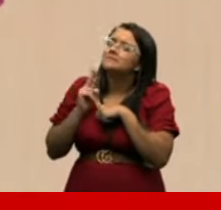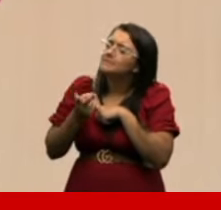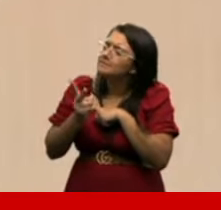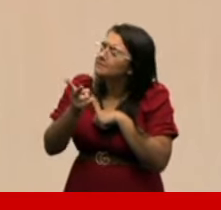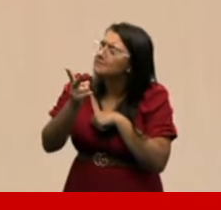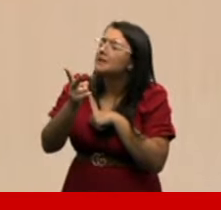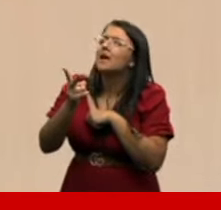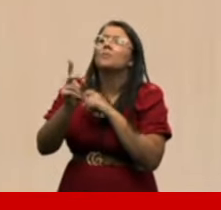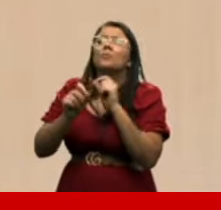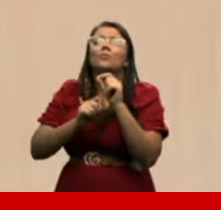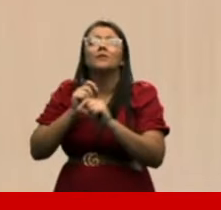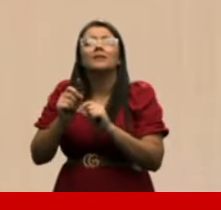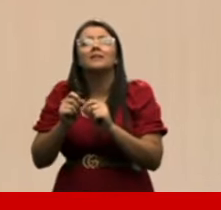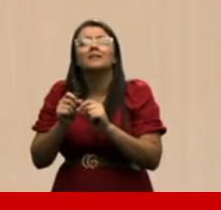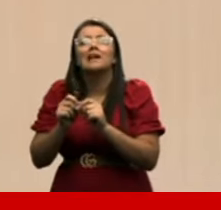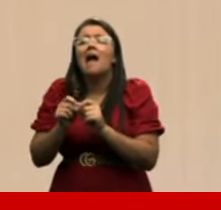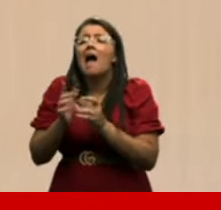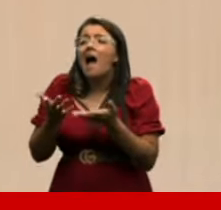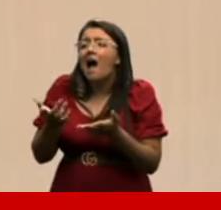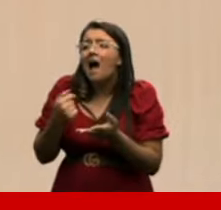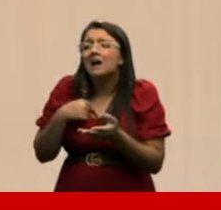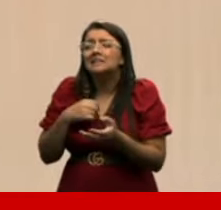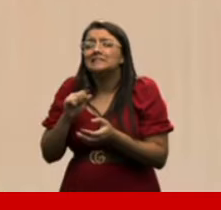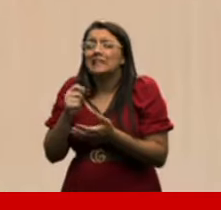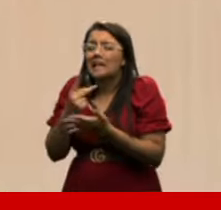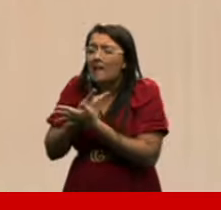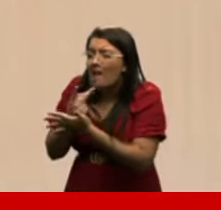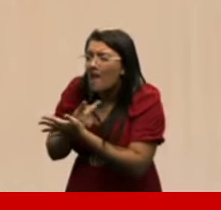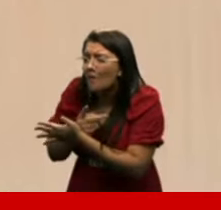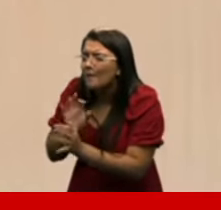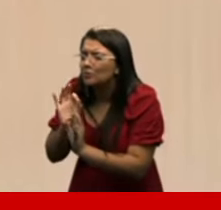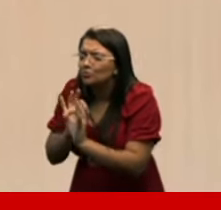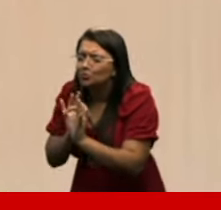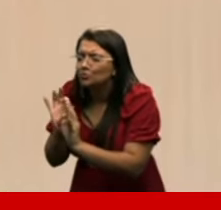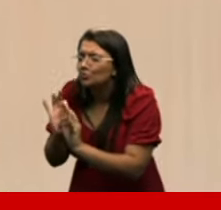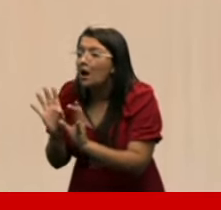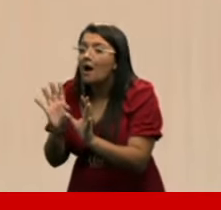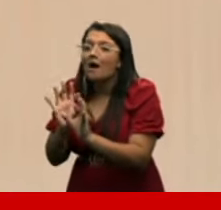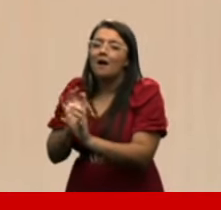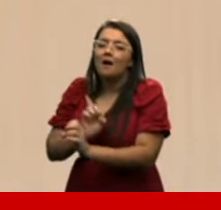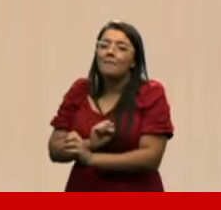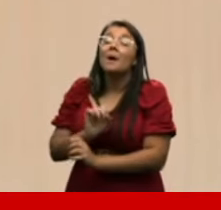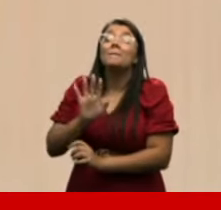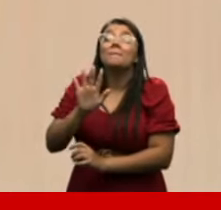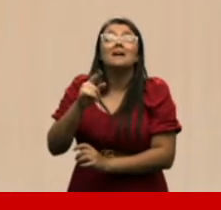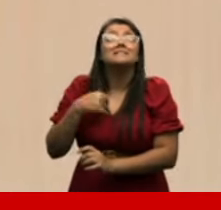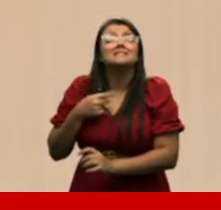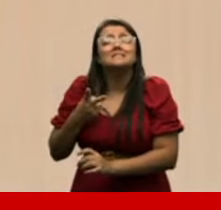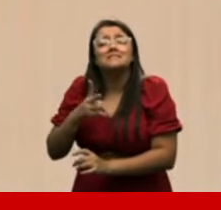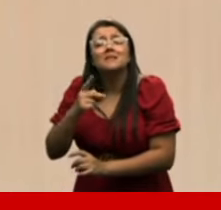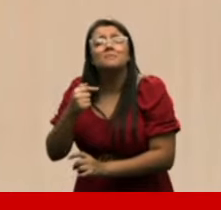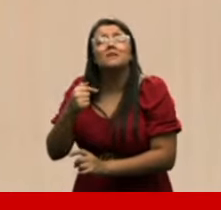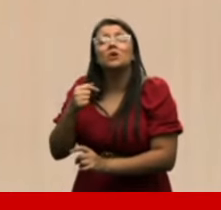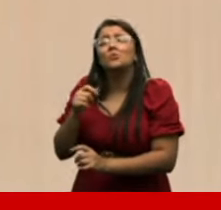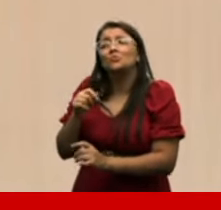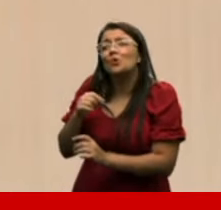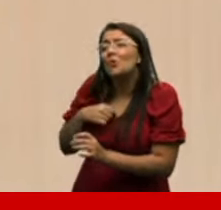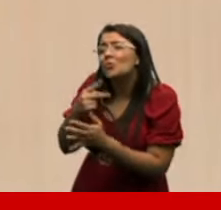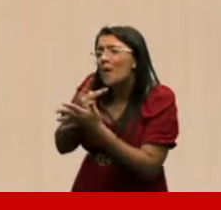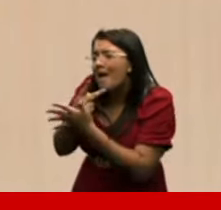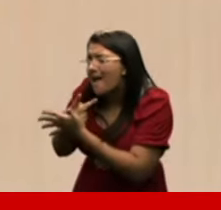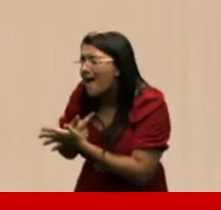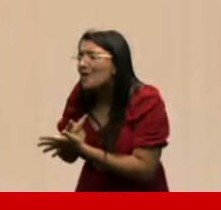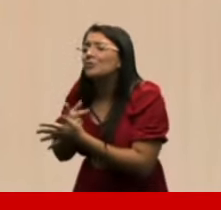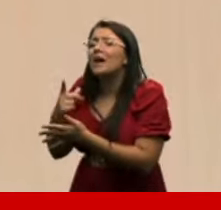Tolere os defeitinhos dele. Porque um dia, até dos defeitinhos